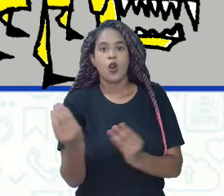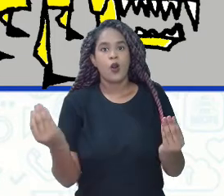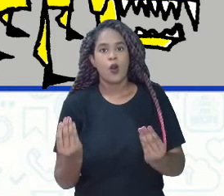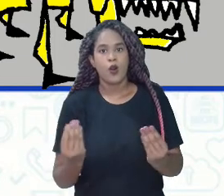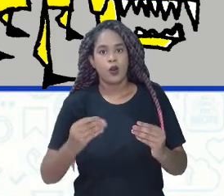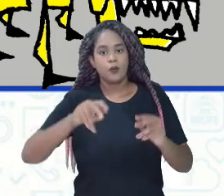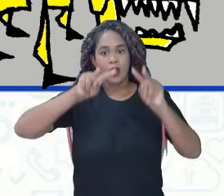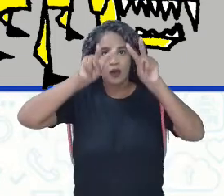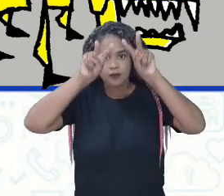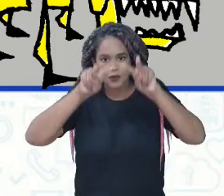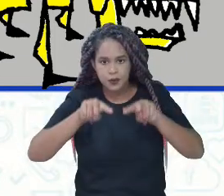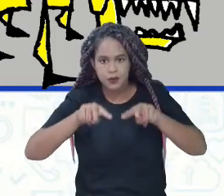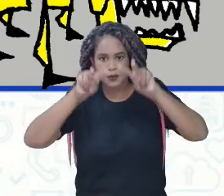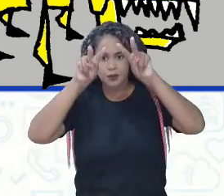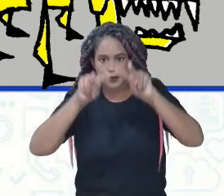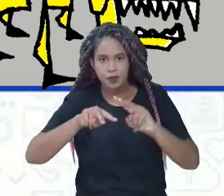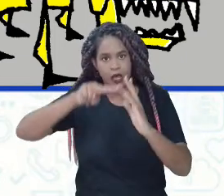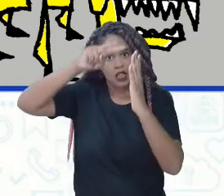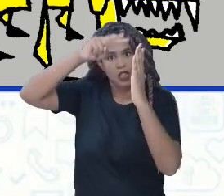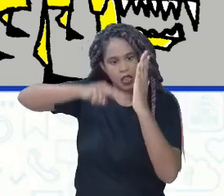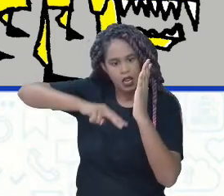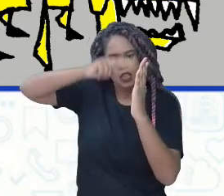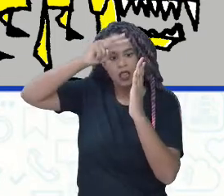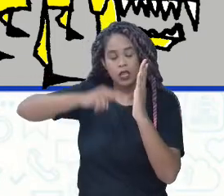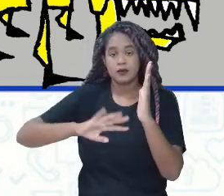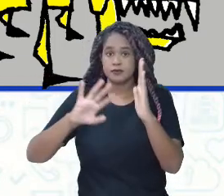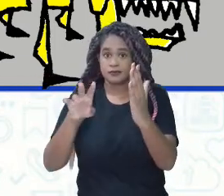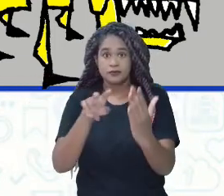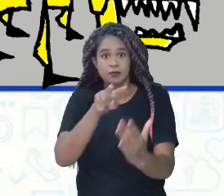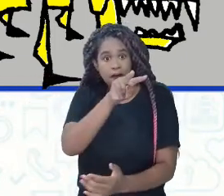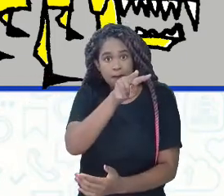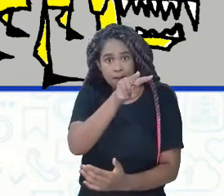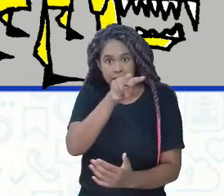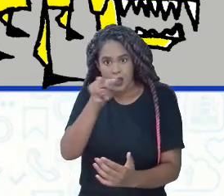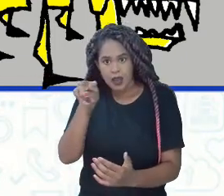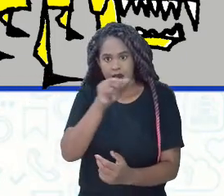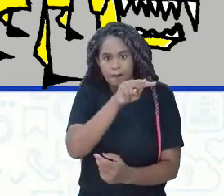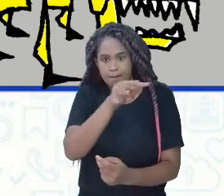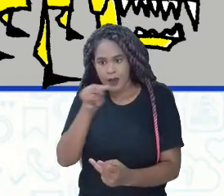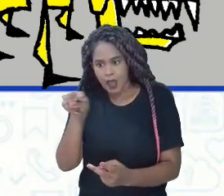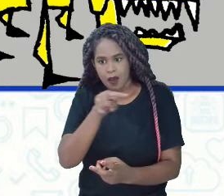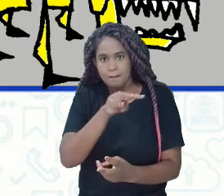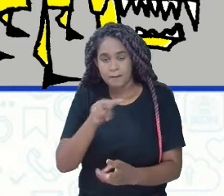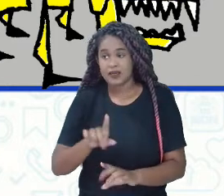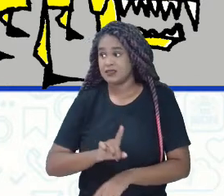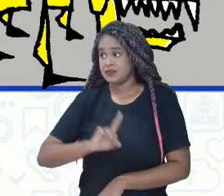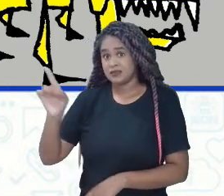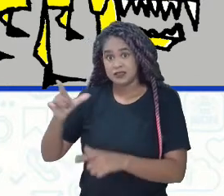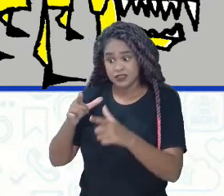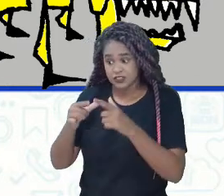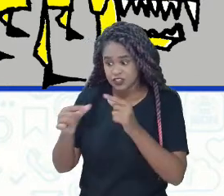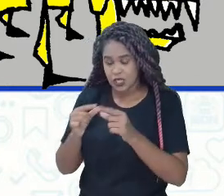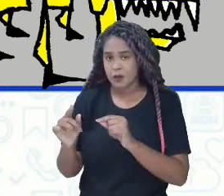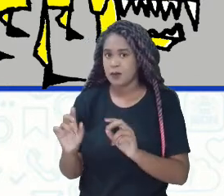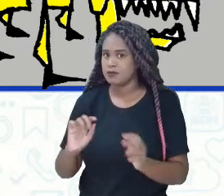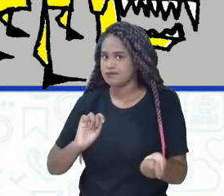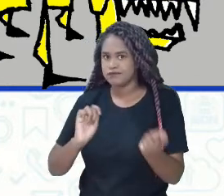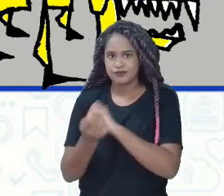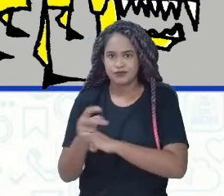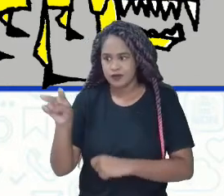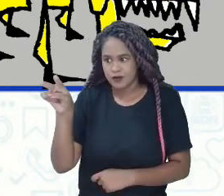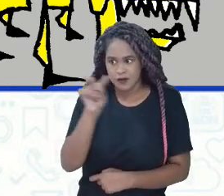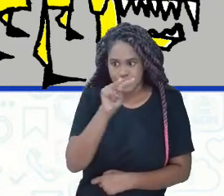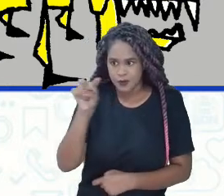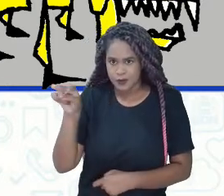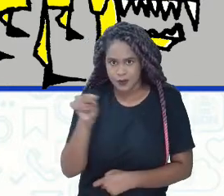baixo e da esquerda para a direita. Lá no Japão, é da direita para a